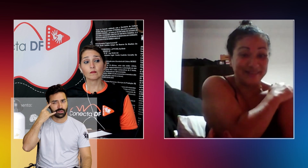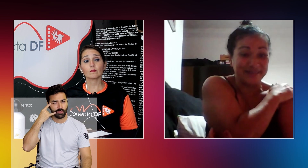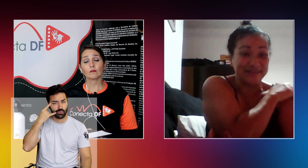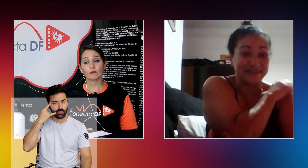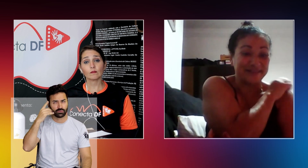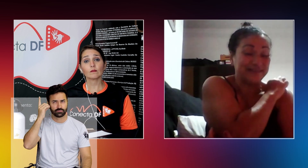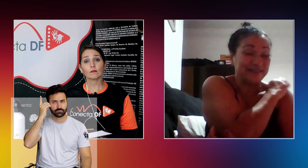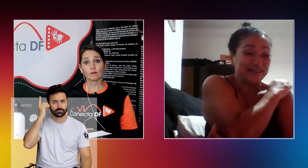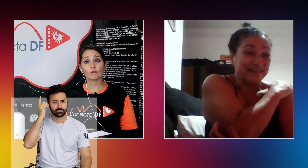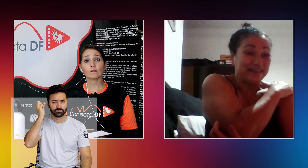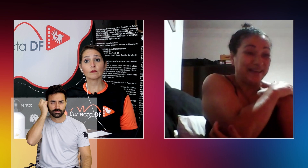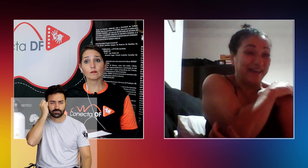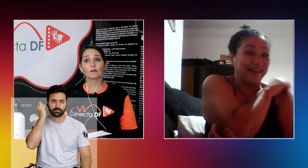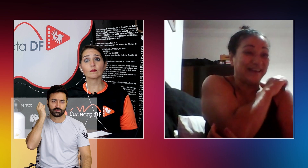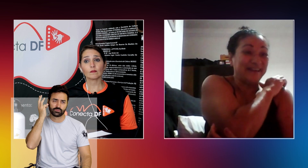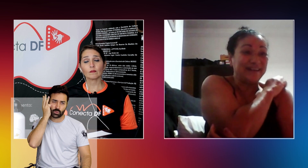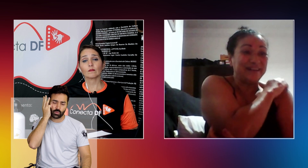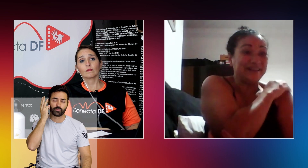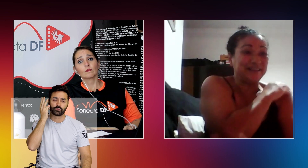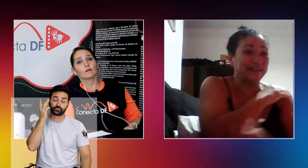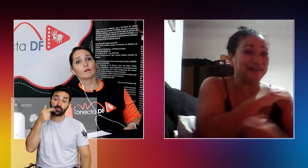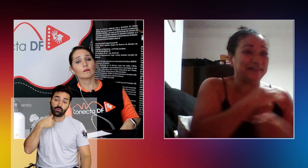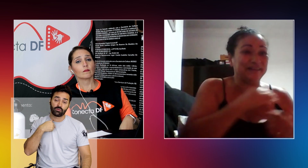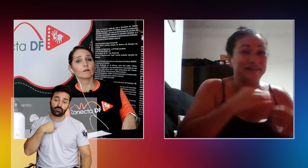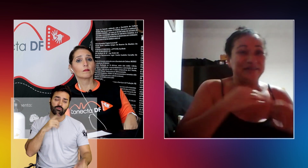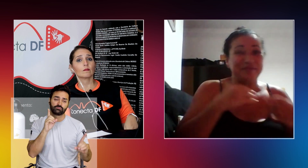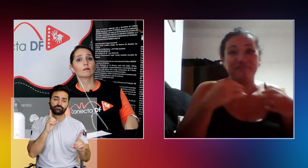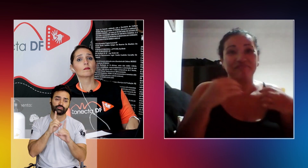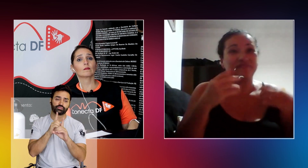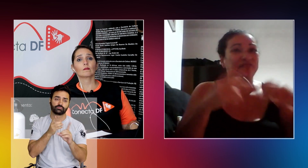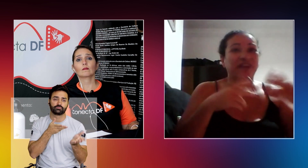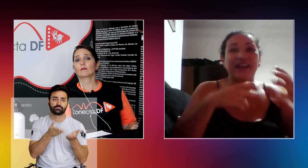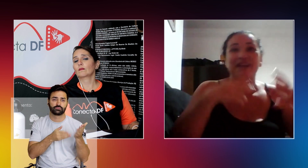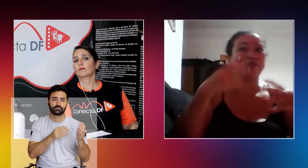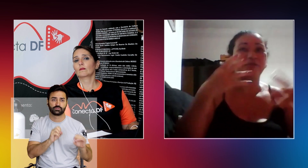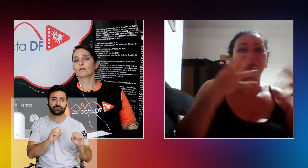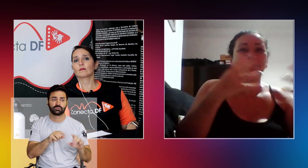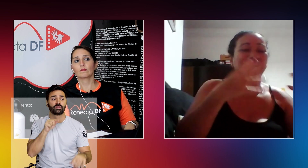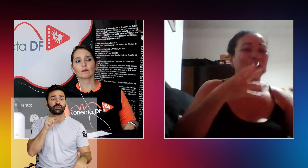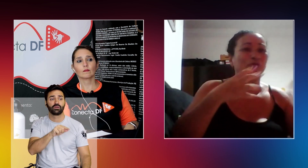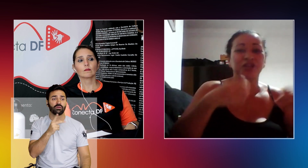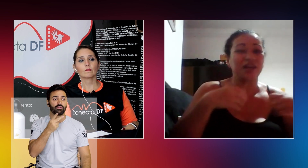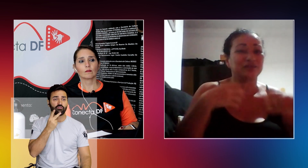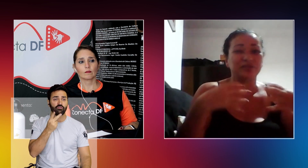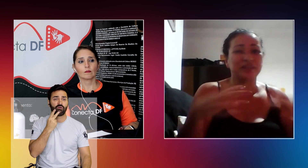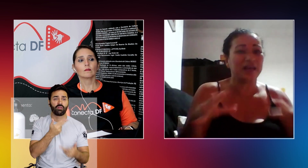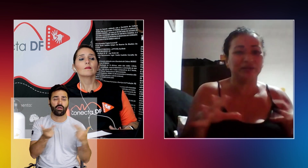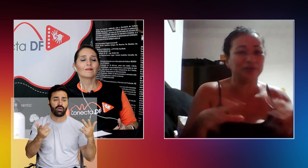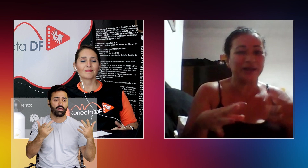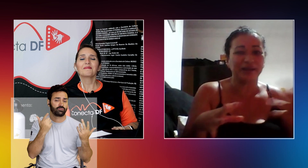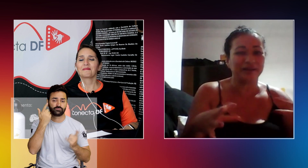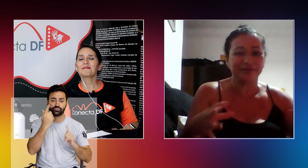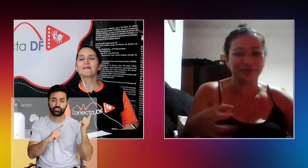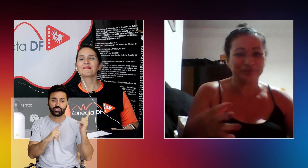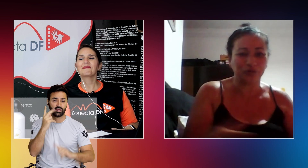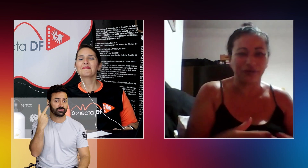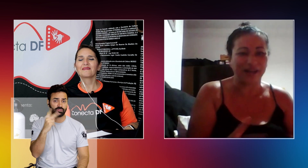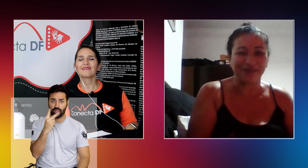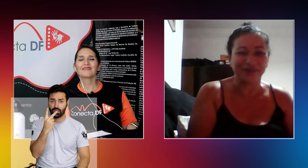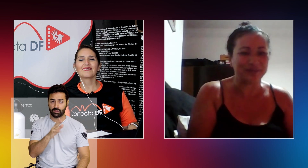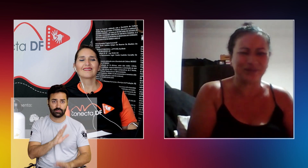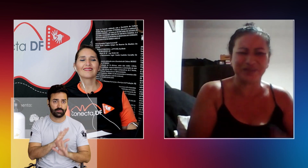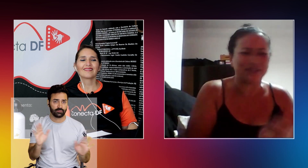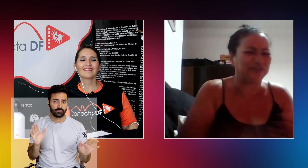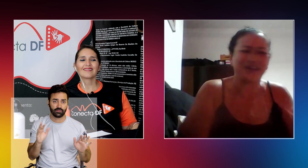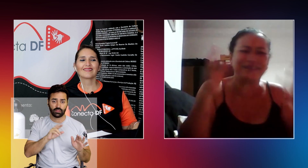aí, assim, ele falava lá com os gestos dele, não falava em